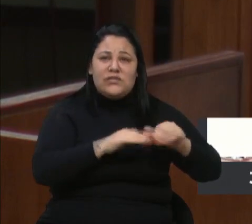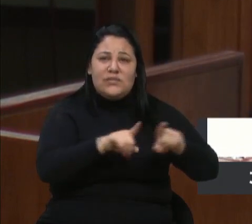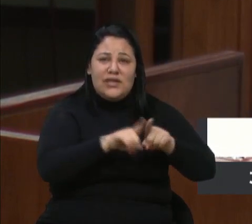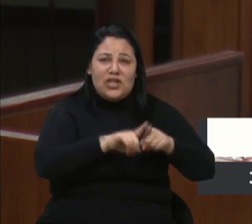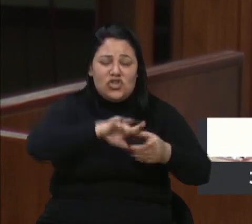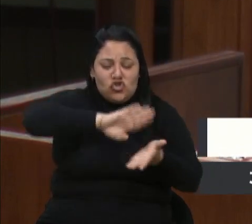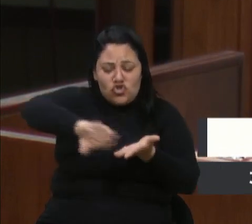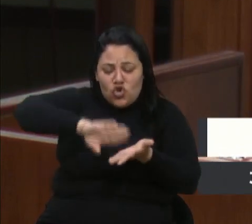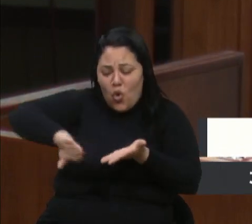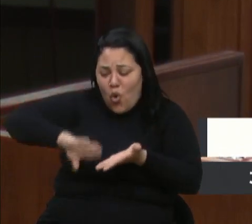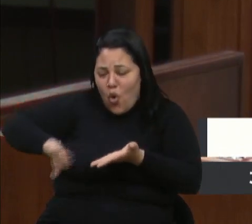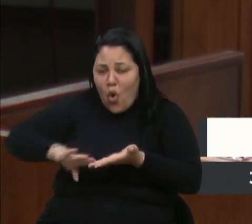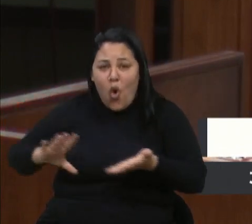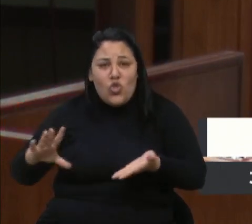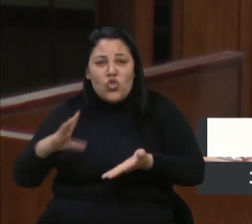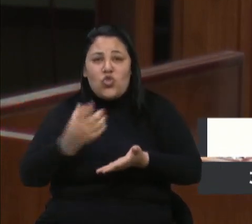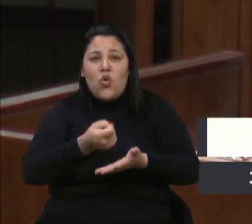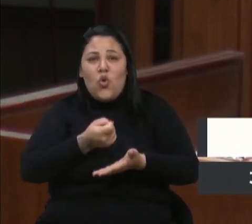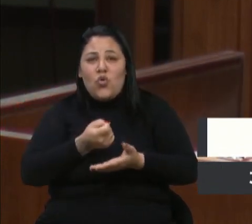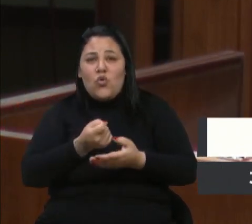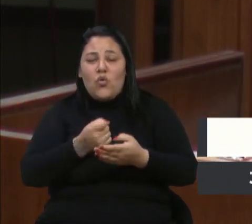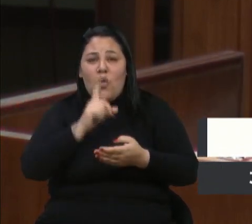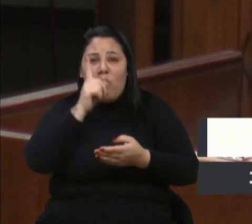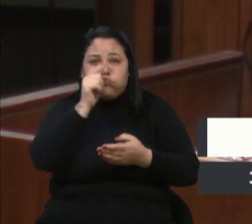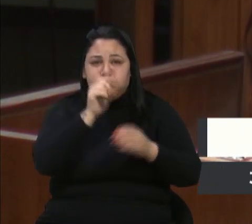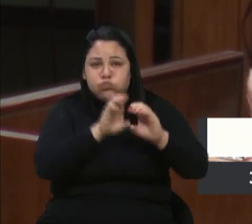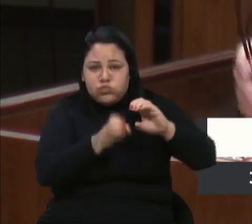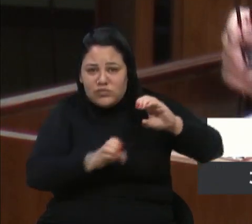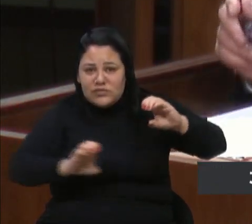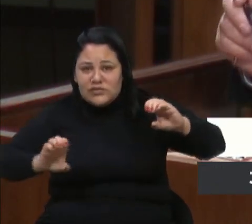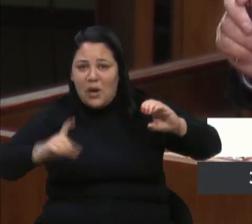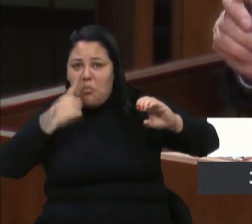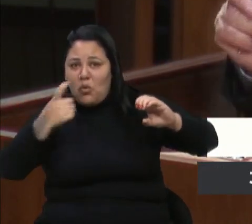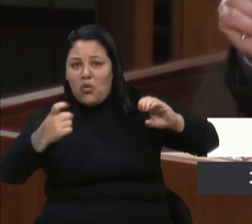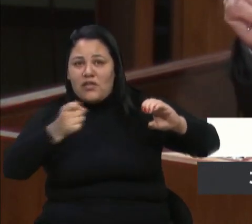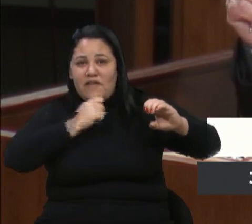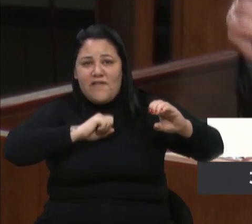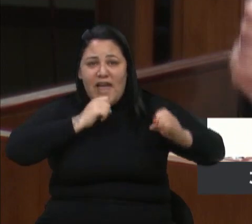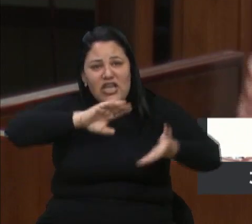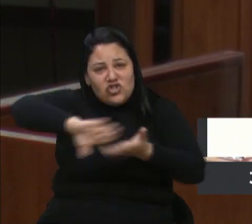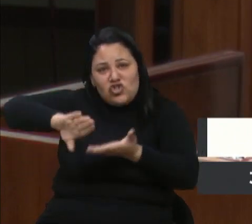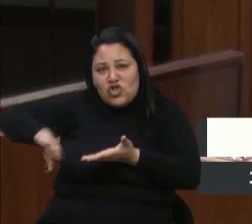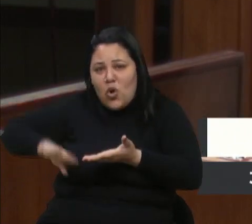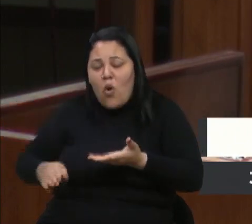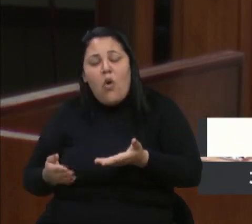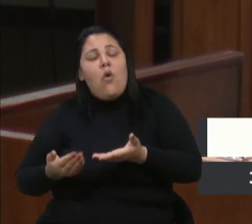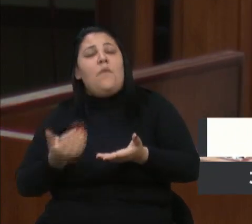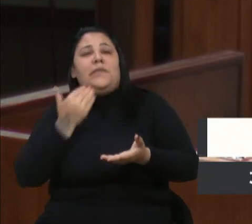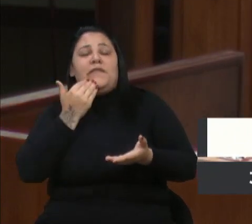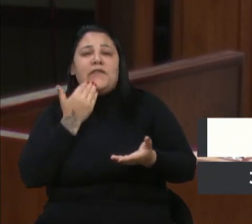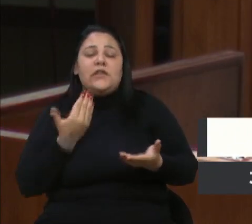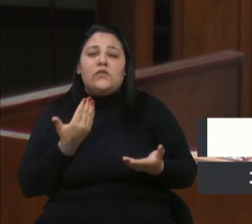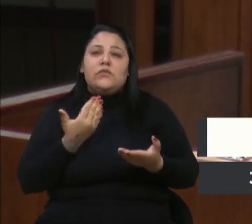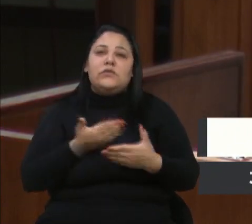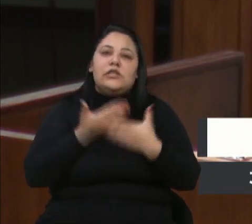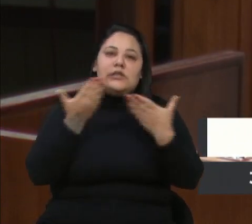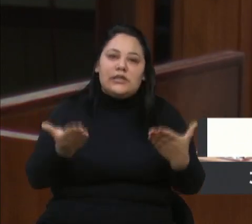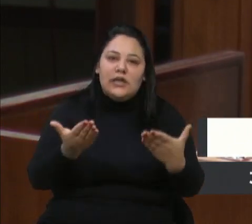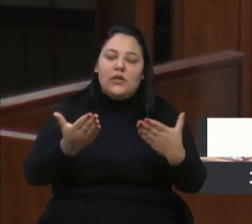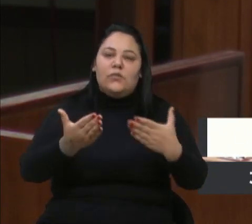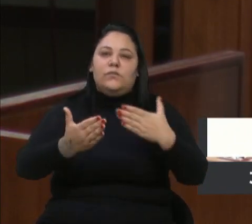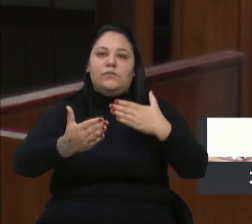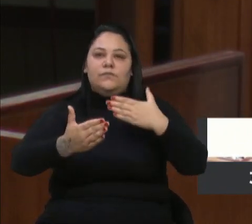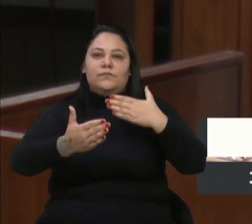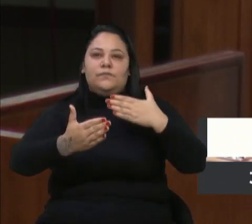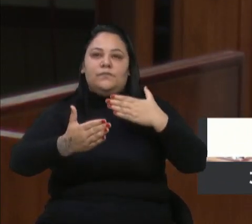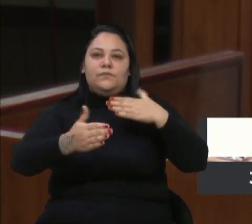que estava lá há 60, 70 anos se deteriorando. Então, trânsito